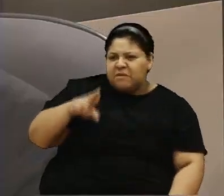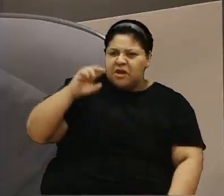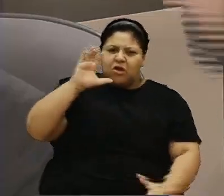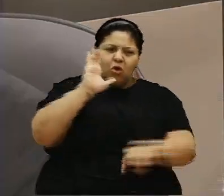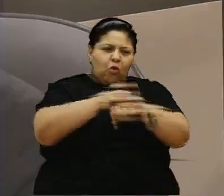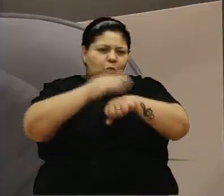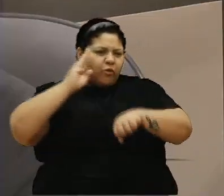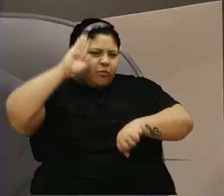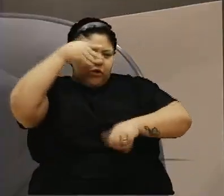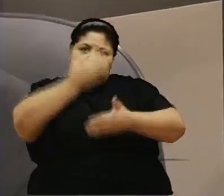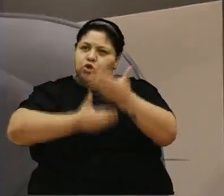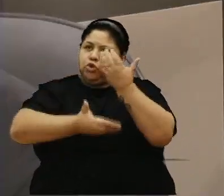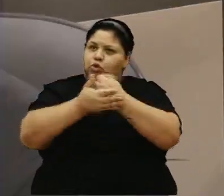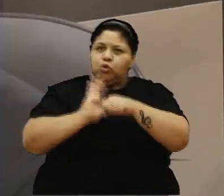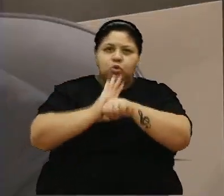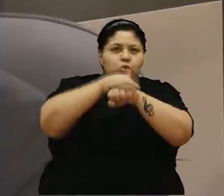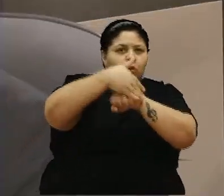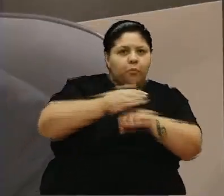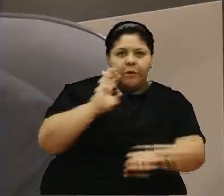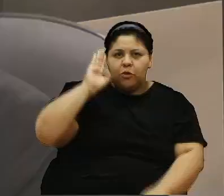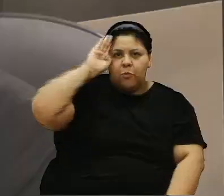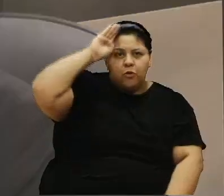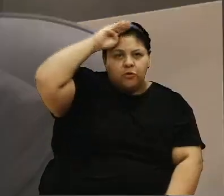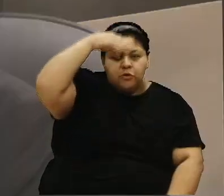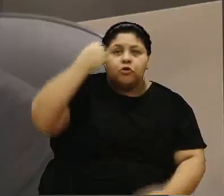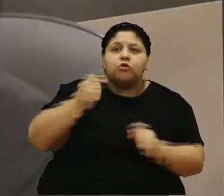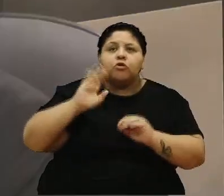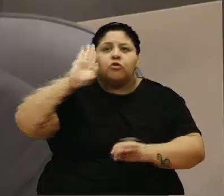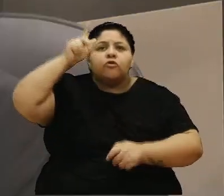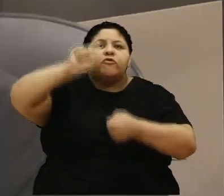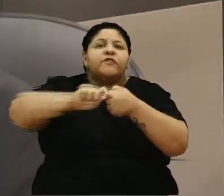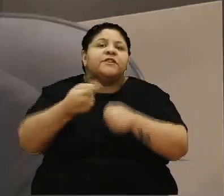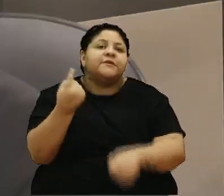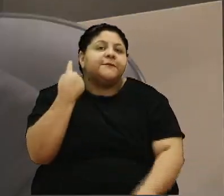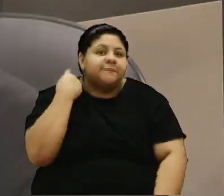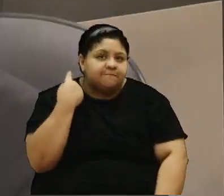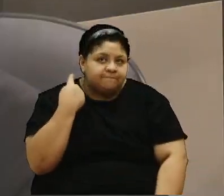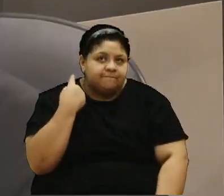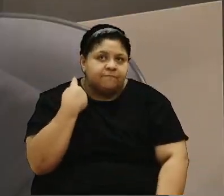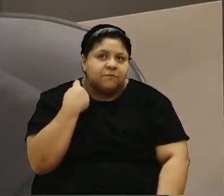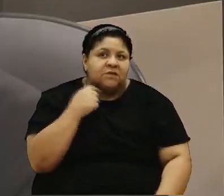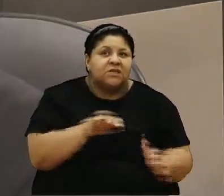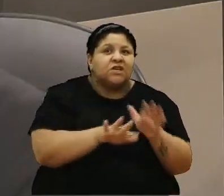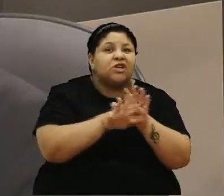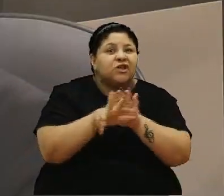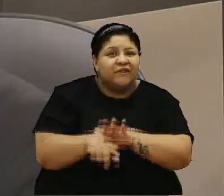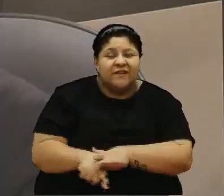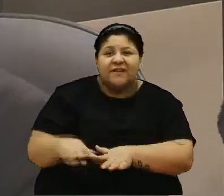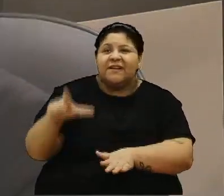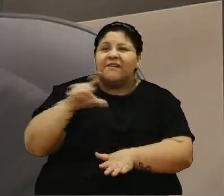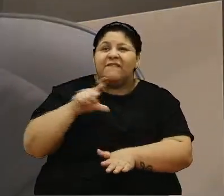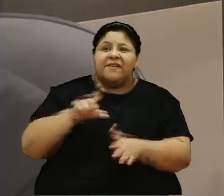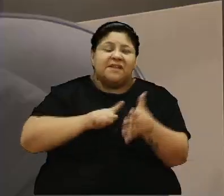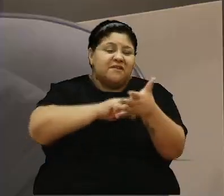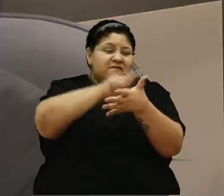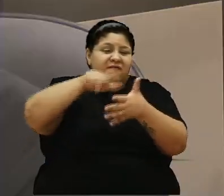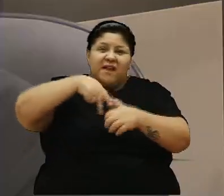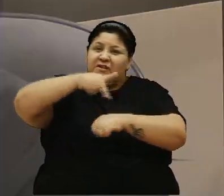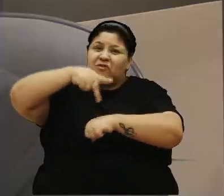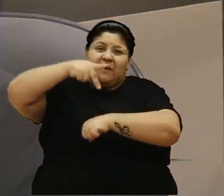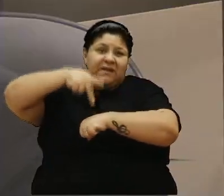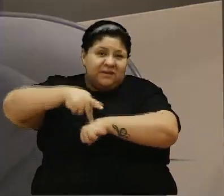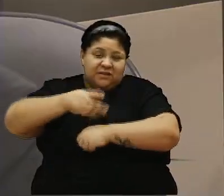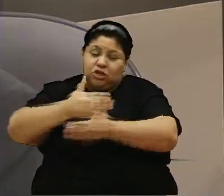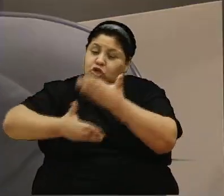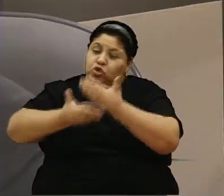Tudo é do Bolsonaro, tudo é culpa do Bolsonaro. O que o Bolsonaro fez na época? Corrupção vai ter na Suíça, na Suécia, né, na Dinamarca, em